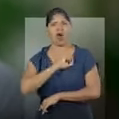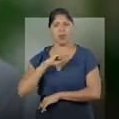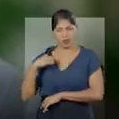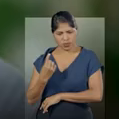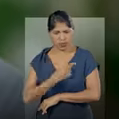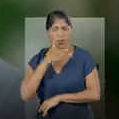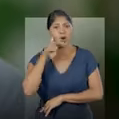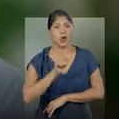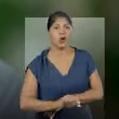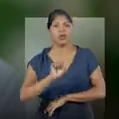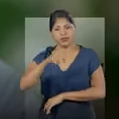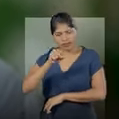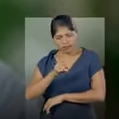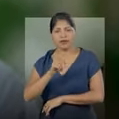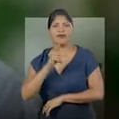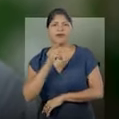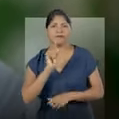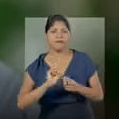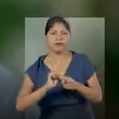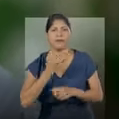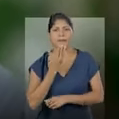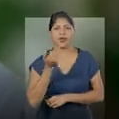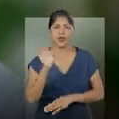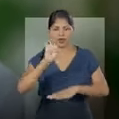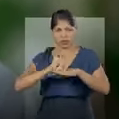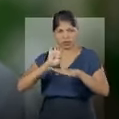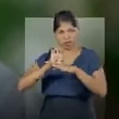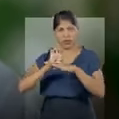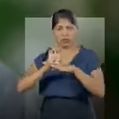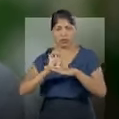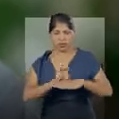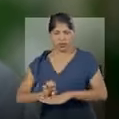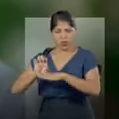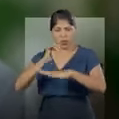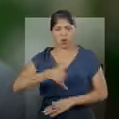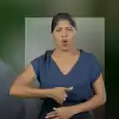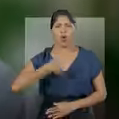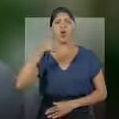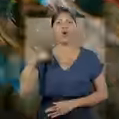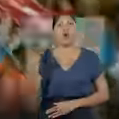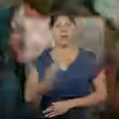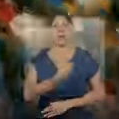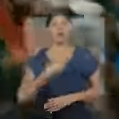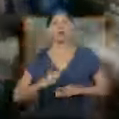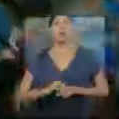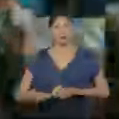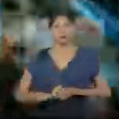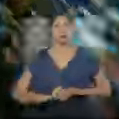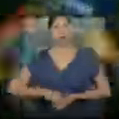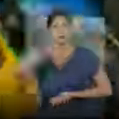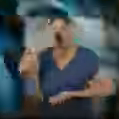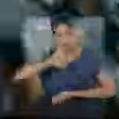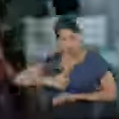gente possa junto fazer cada vez mais este Estado-nação um orgulho para todos nós.